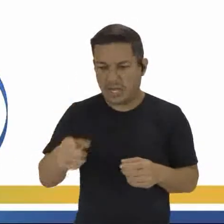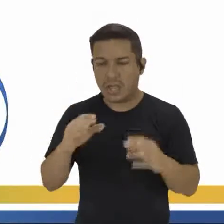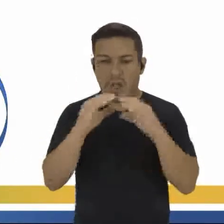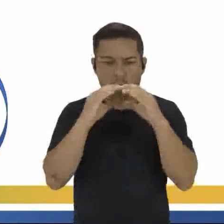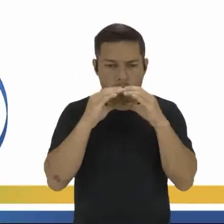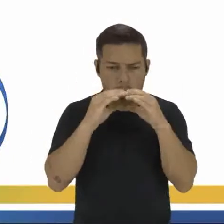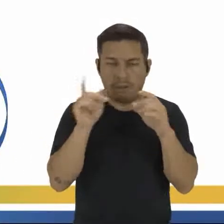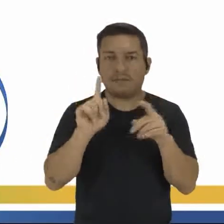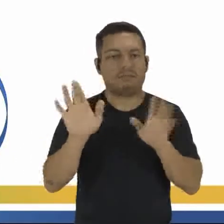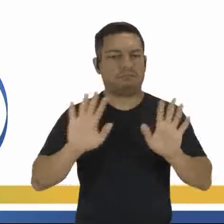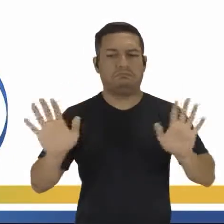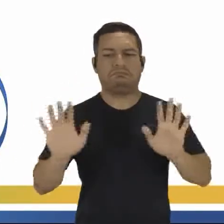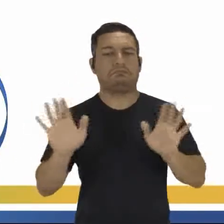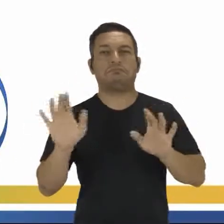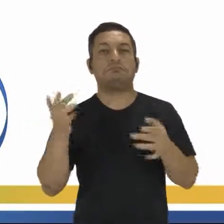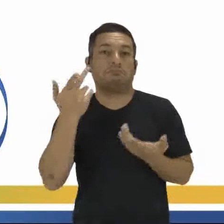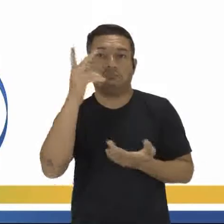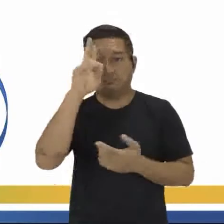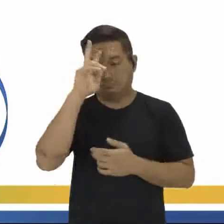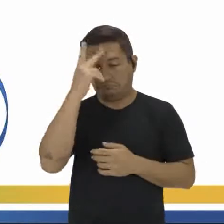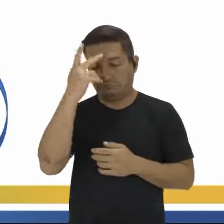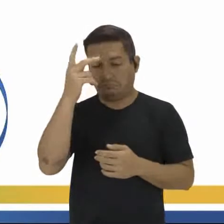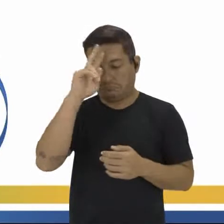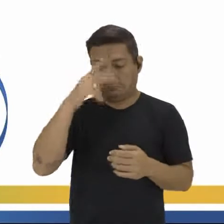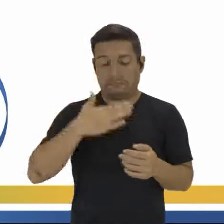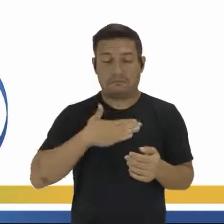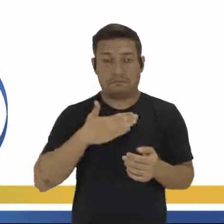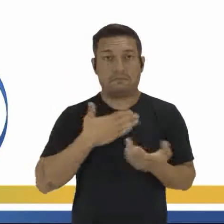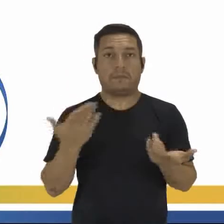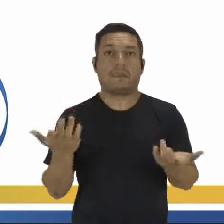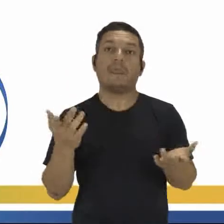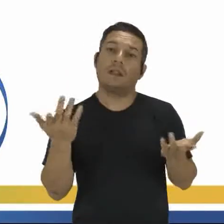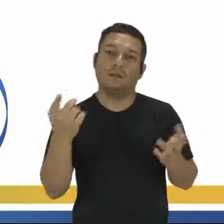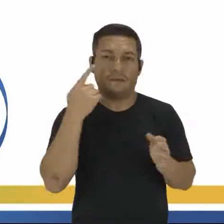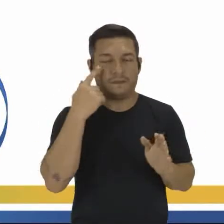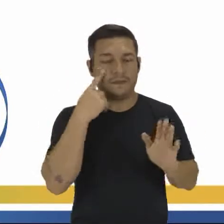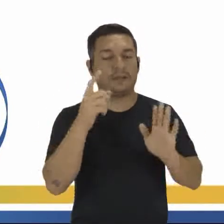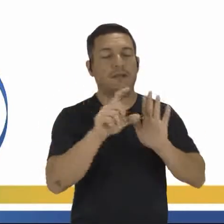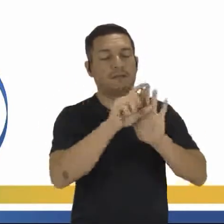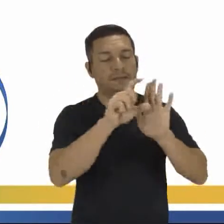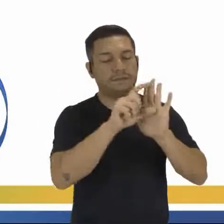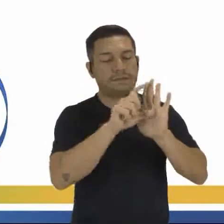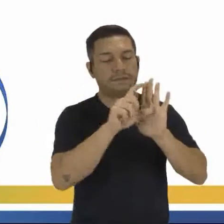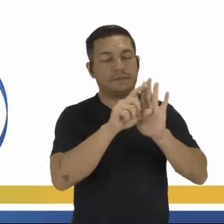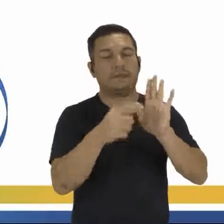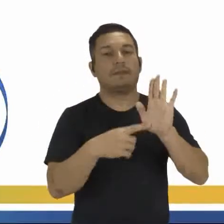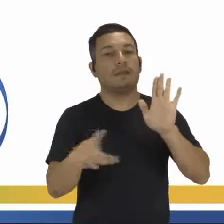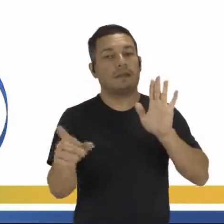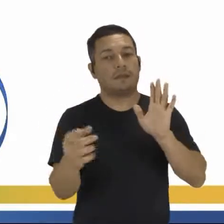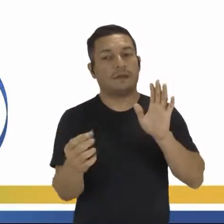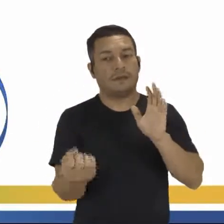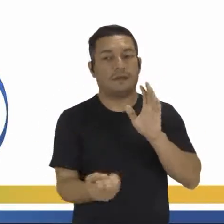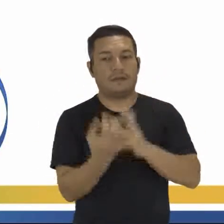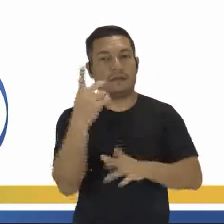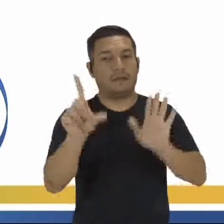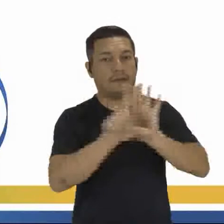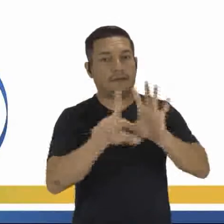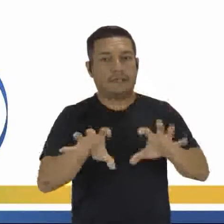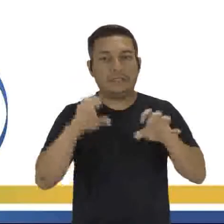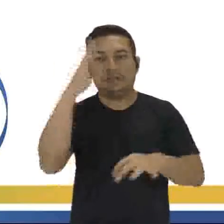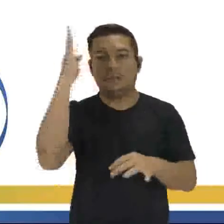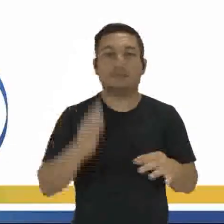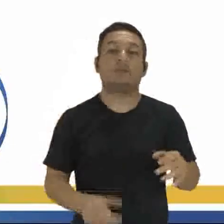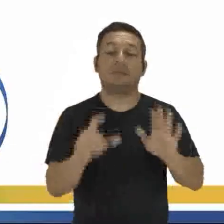esse segundo parágrafo é um posicionamento contrário ao tema debatido, a implantação da lei seca no Brasil, enquanto o